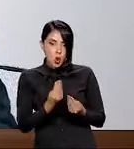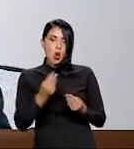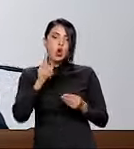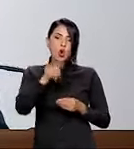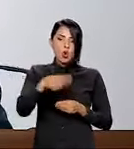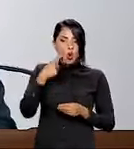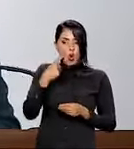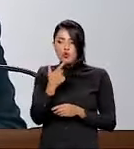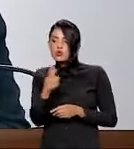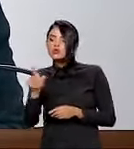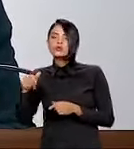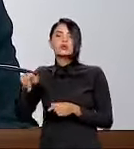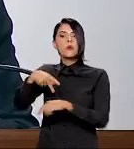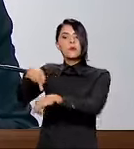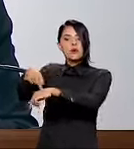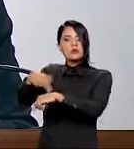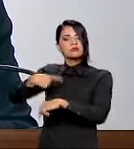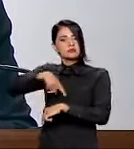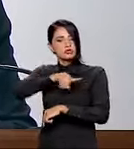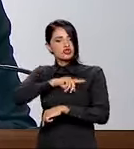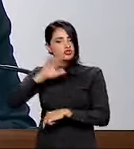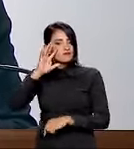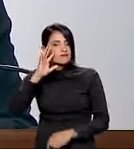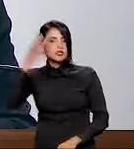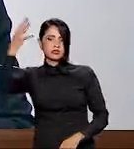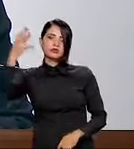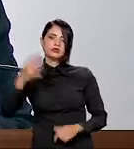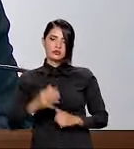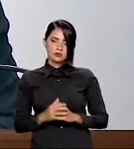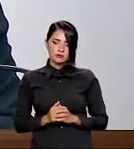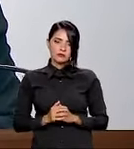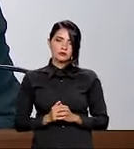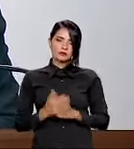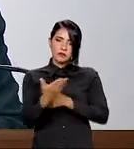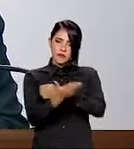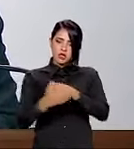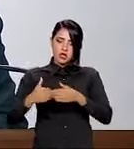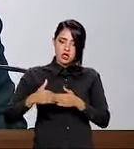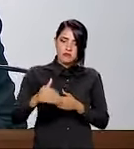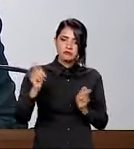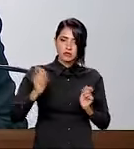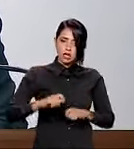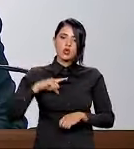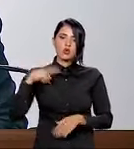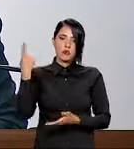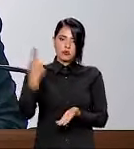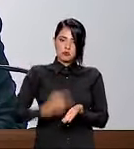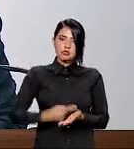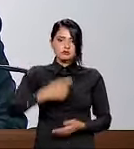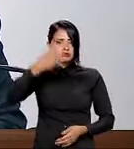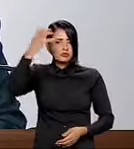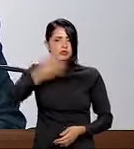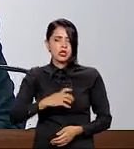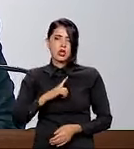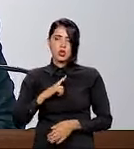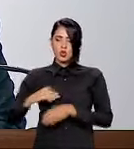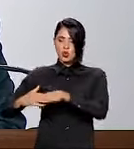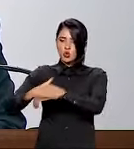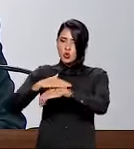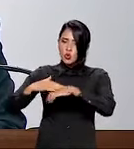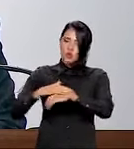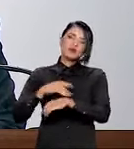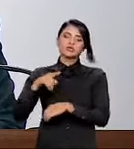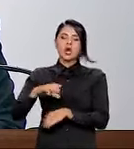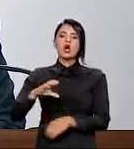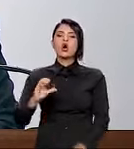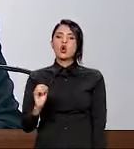país dos outros, para a gente tomar uma decisão. A partir daí, nós ainda temos um compromisso sério, que é conversar com o